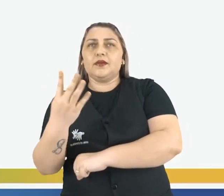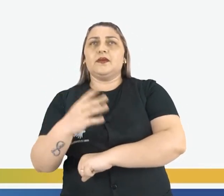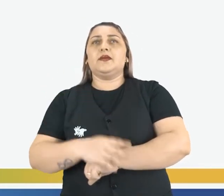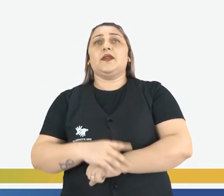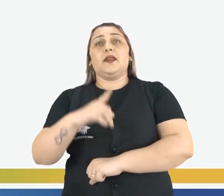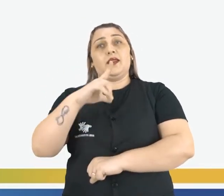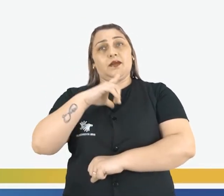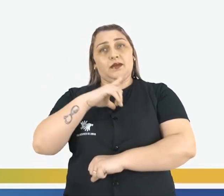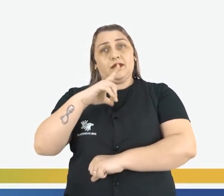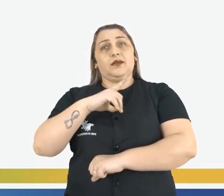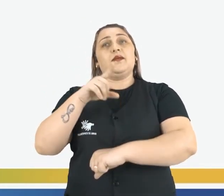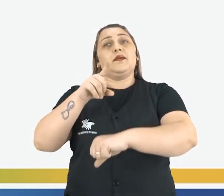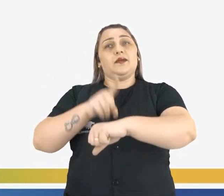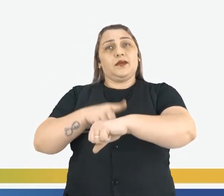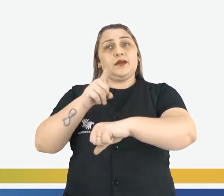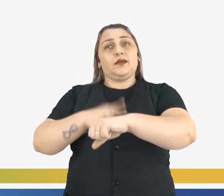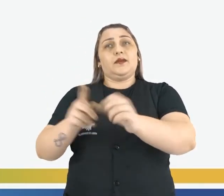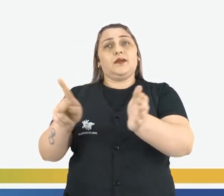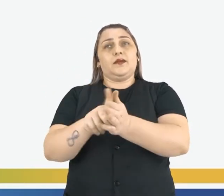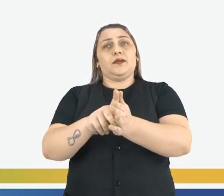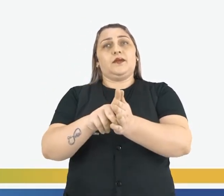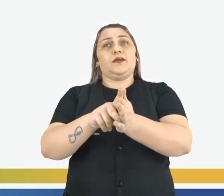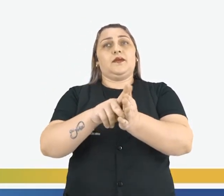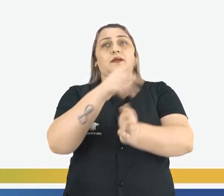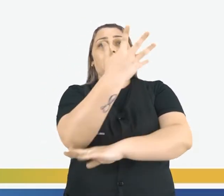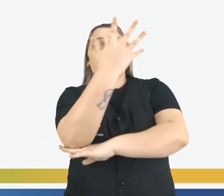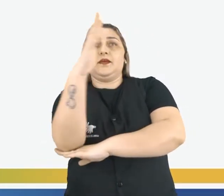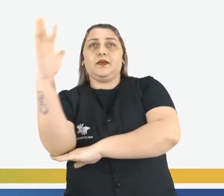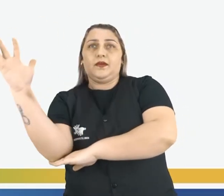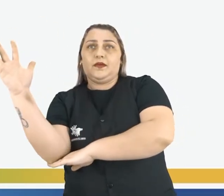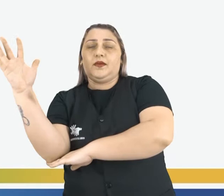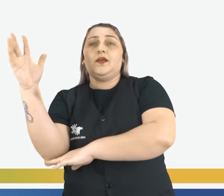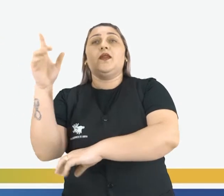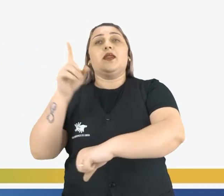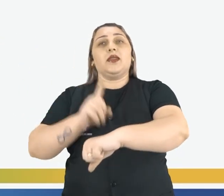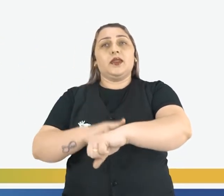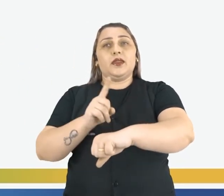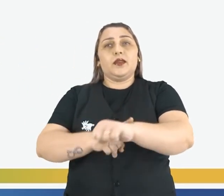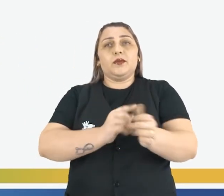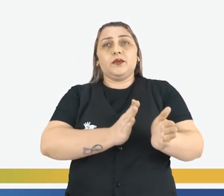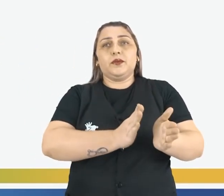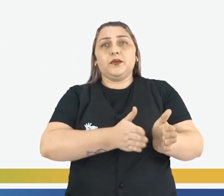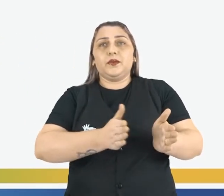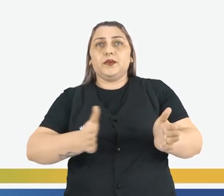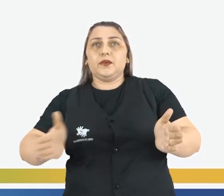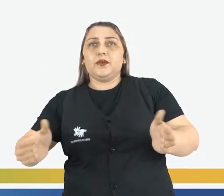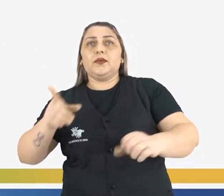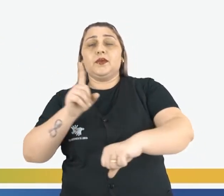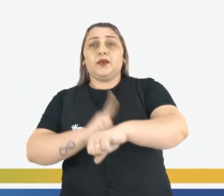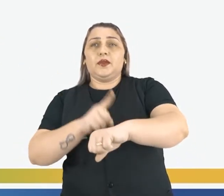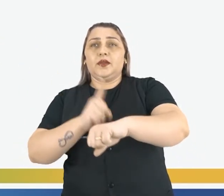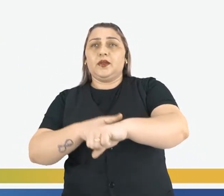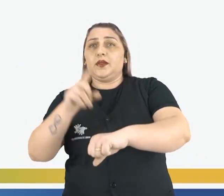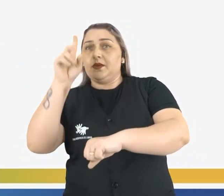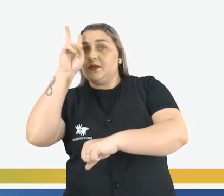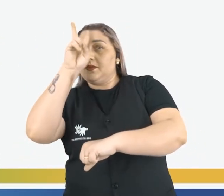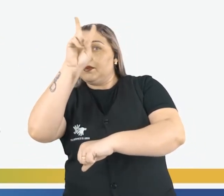temos o tempo da natureza, o tempo cronológico, o tempo